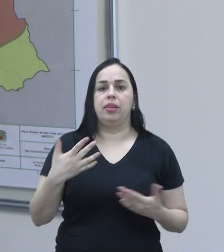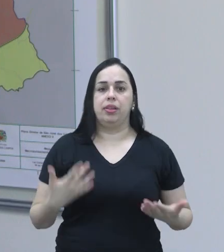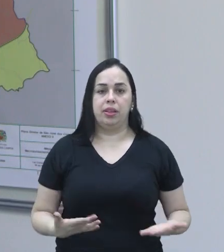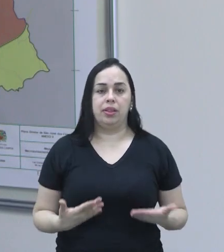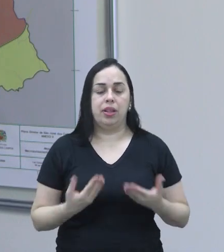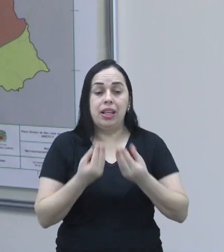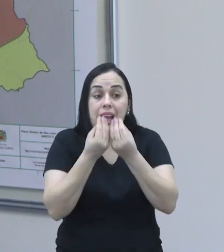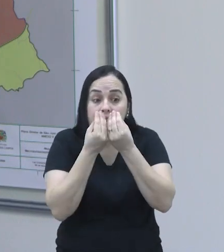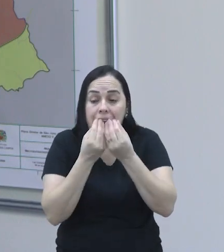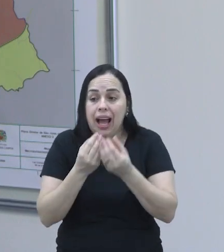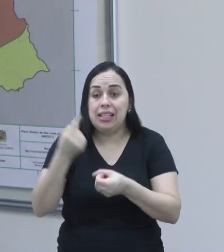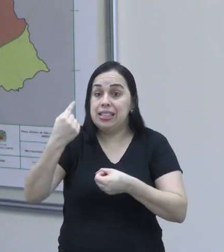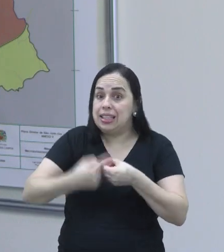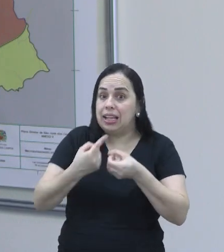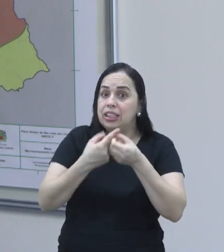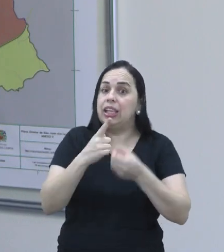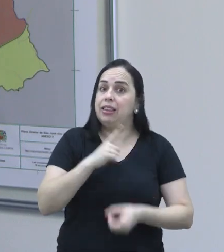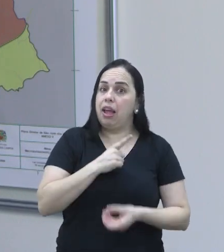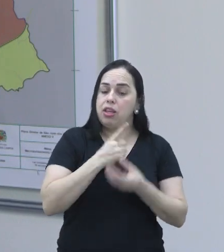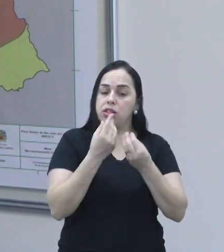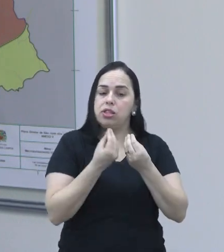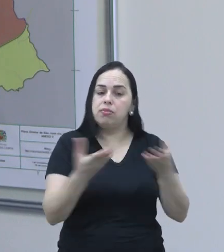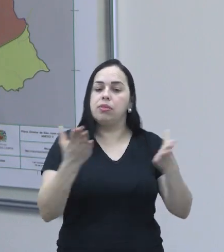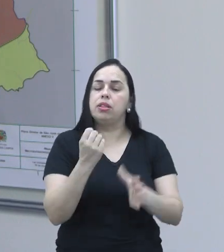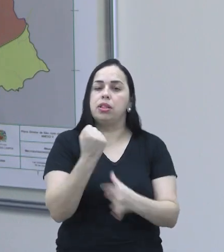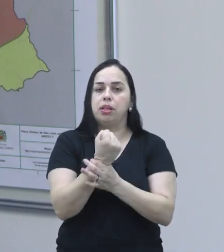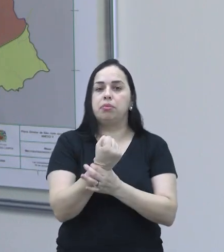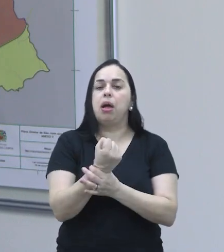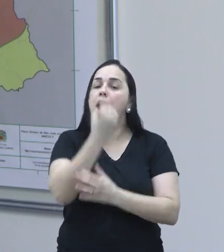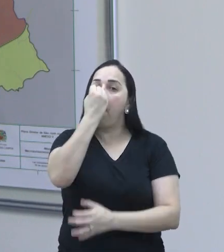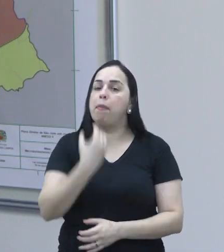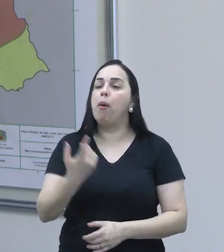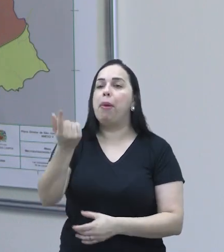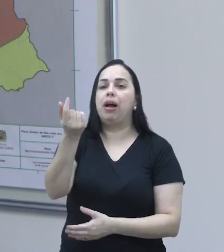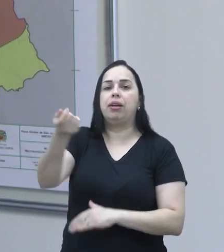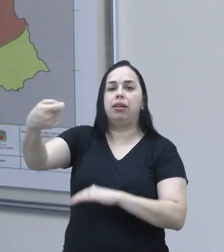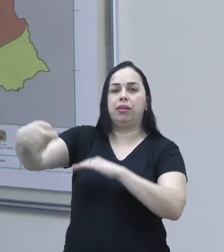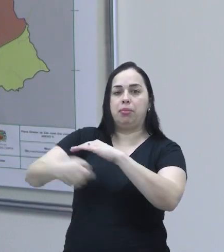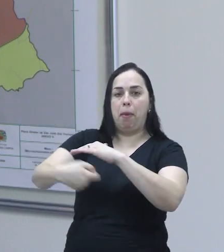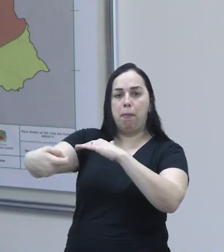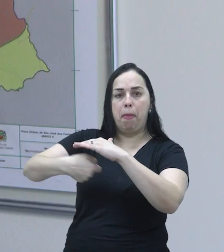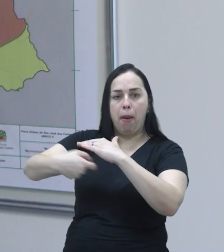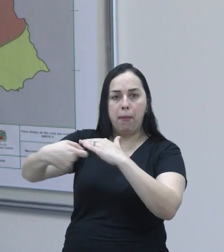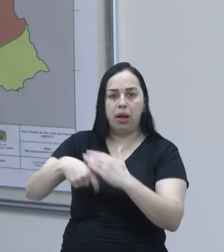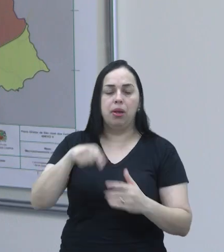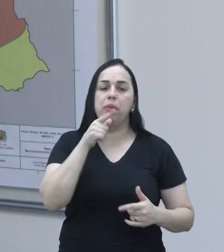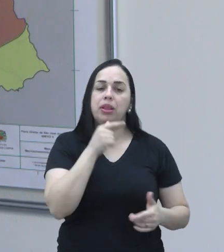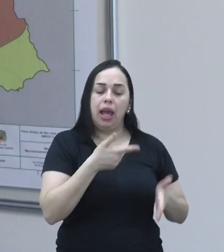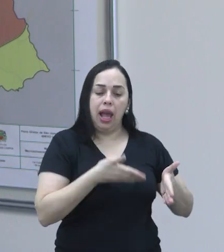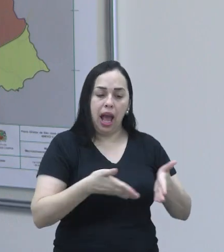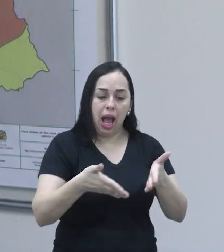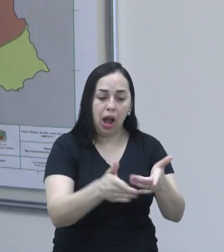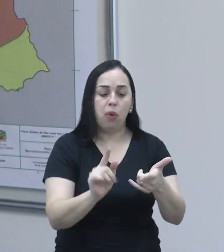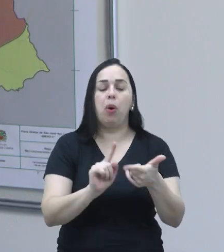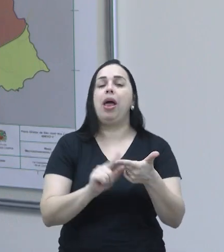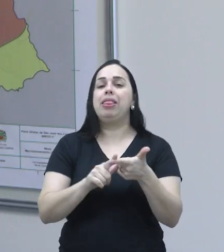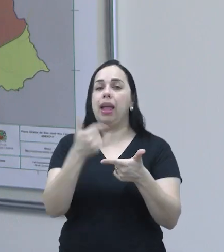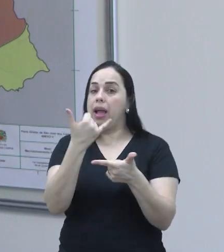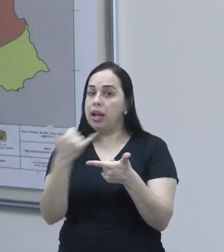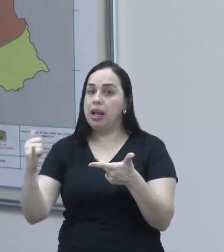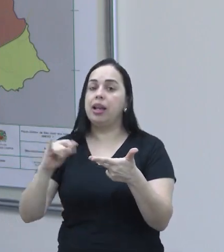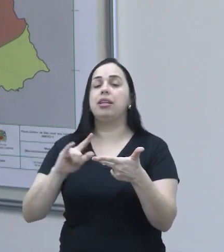população. Uma cidade que oferece segurança hídrica é uma cidade atrativa de investimentos. Segurança hídrica,